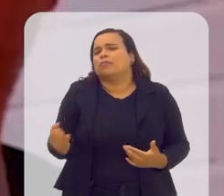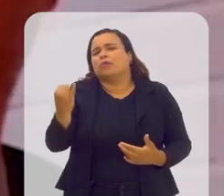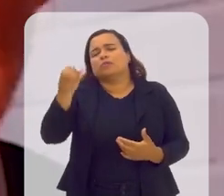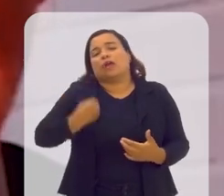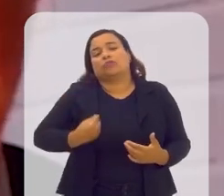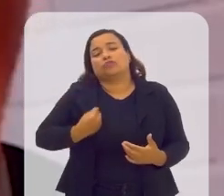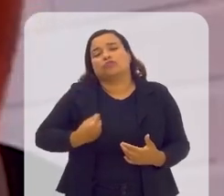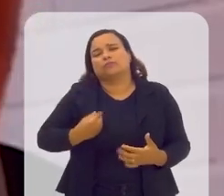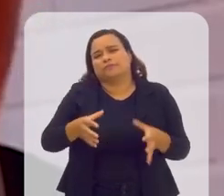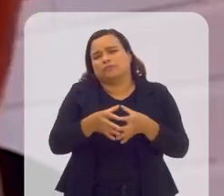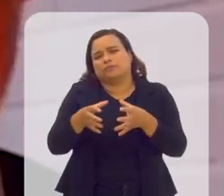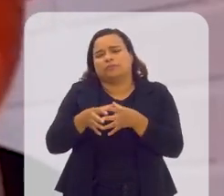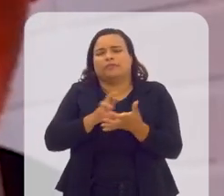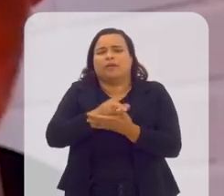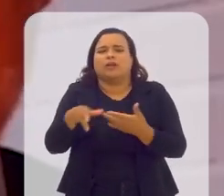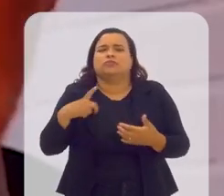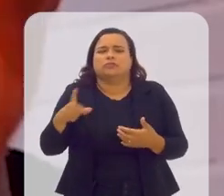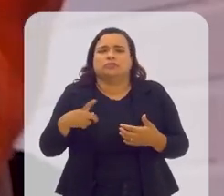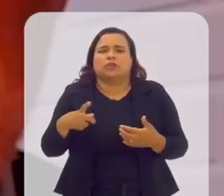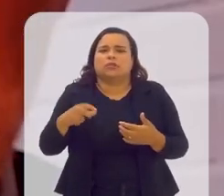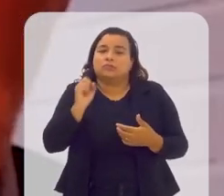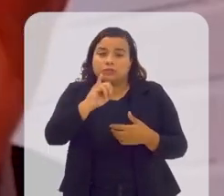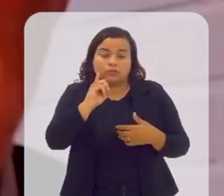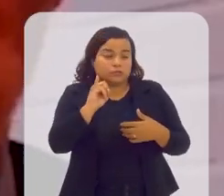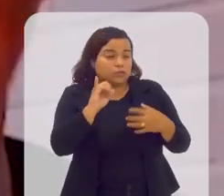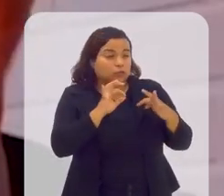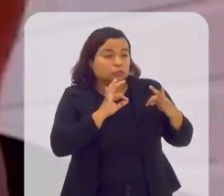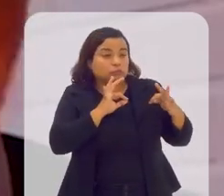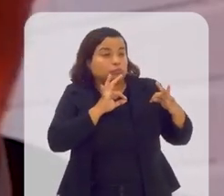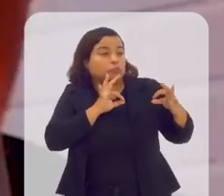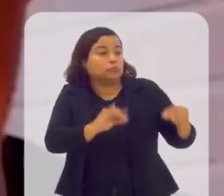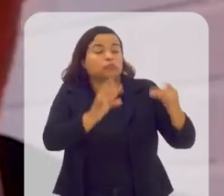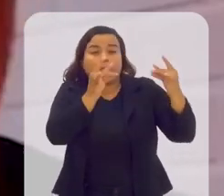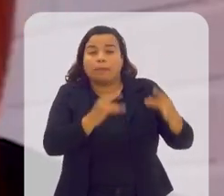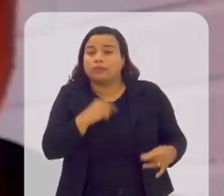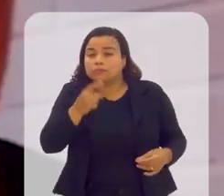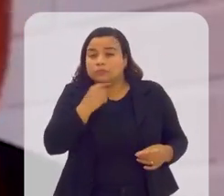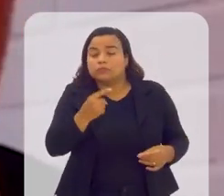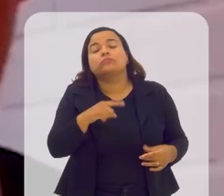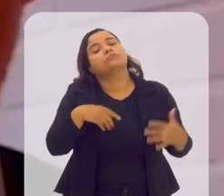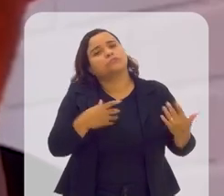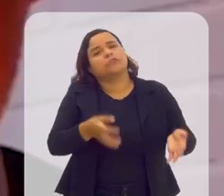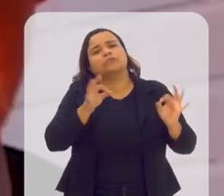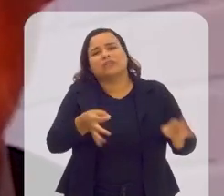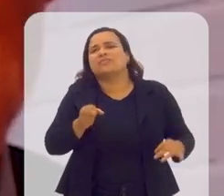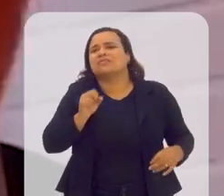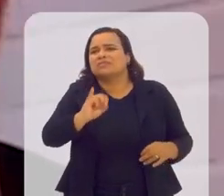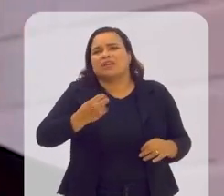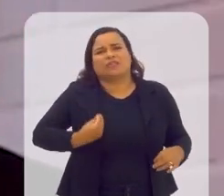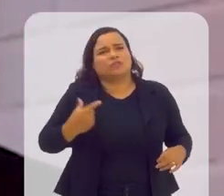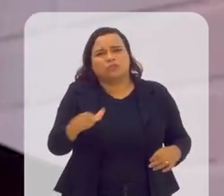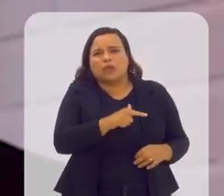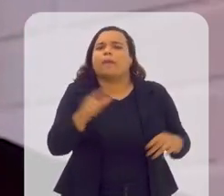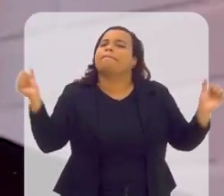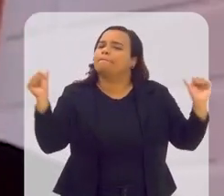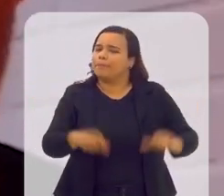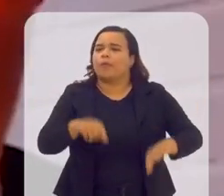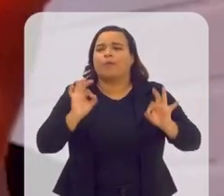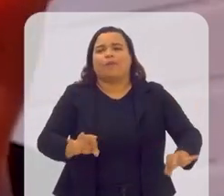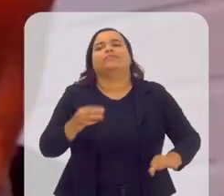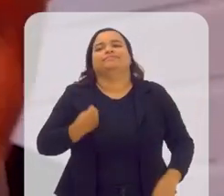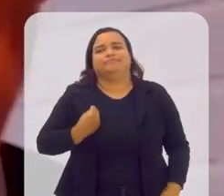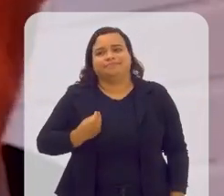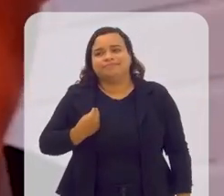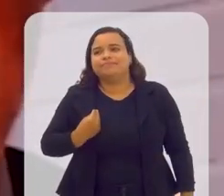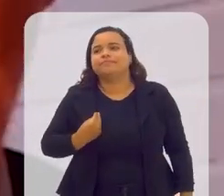ter ativo a Câmara. Se ela, às vezes, não atende plenamente tudo aquilo que a gente precisa, eu tenho certeza que se ela não existisse, a gente estaria